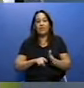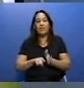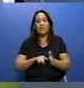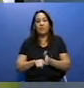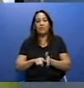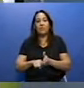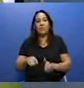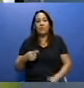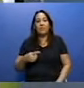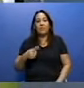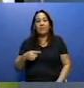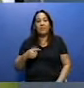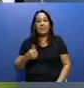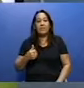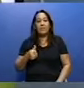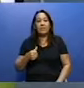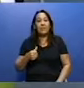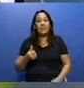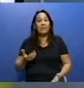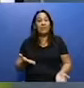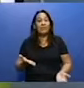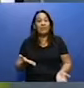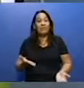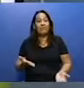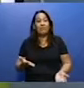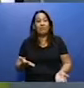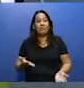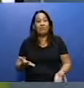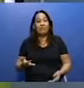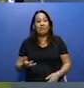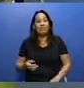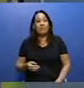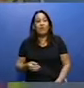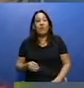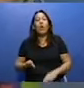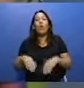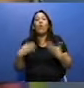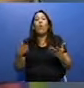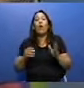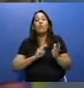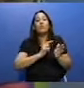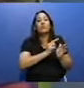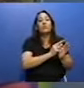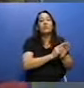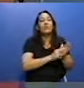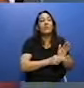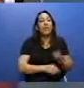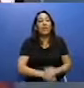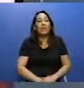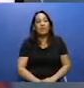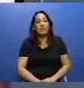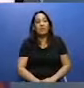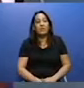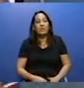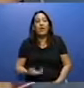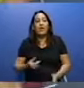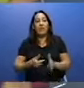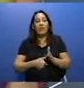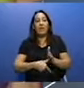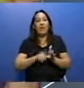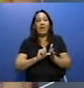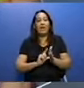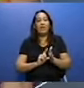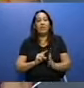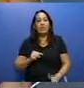16ª, a número 16. O número 16 não é um número antes